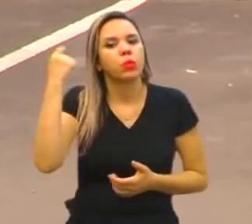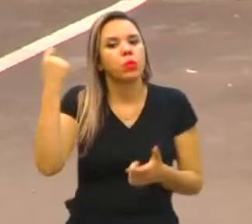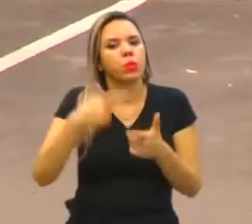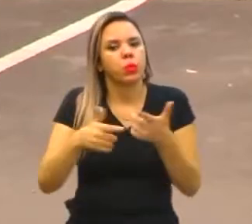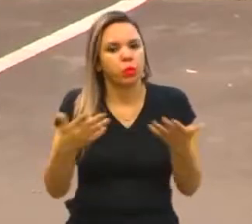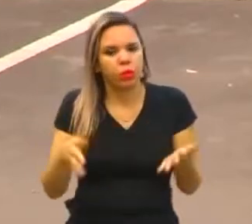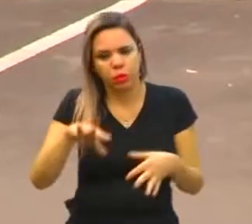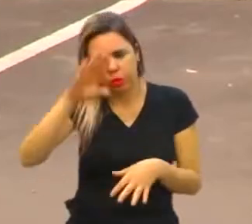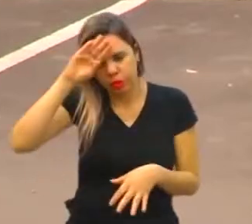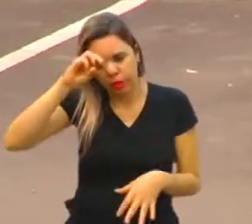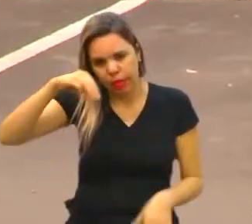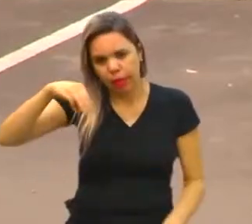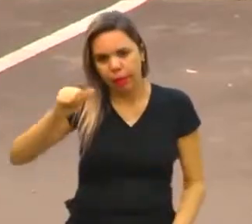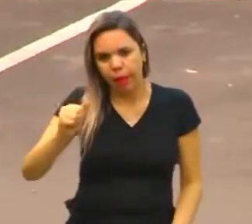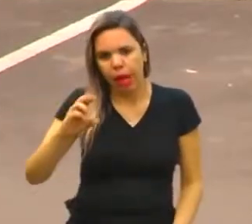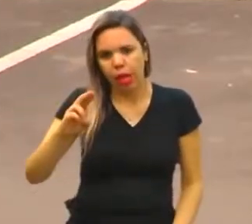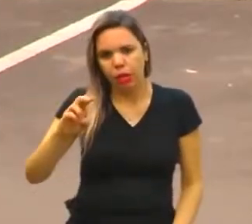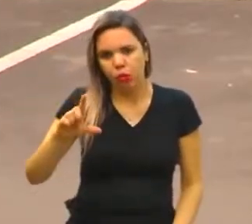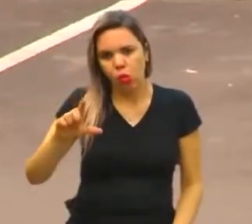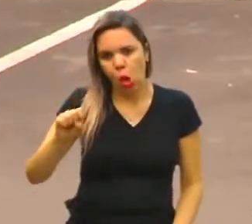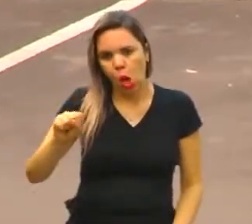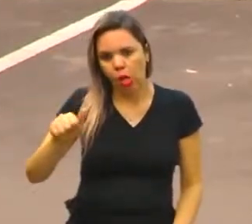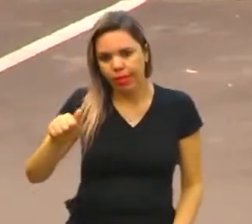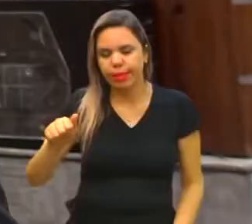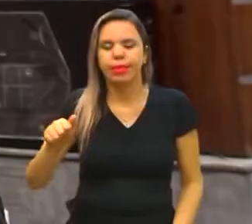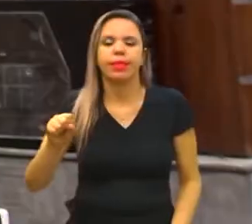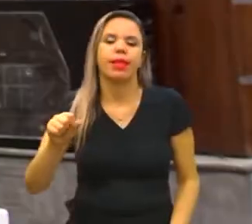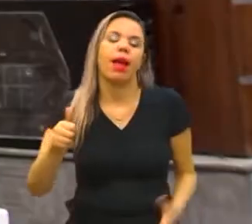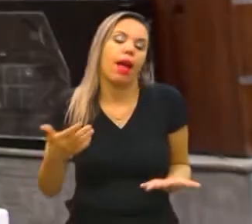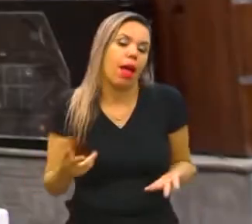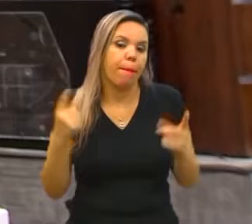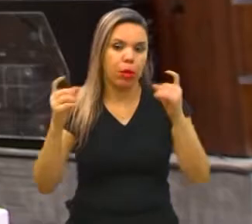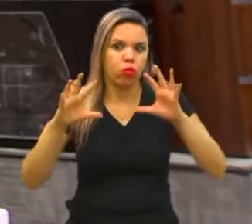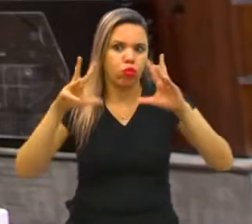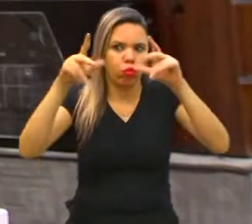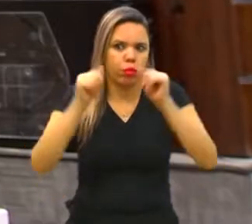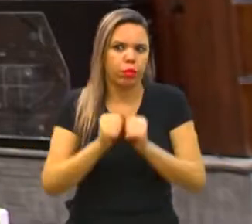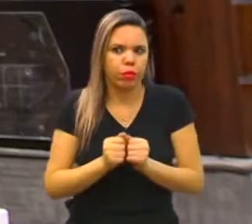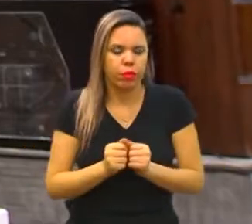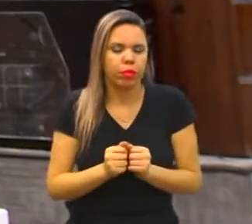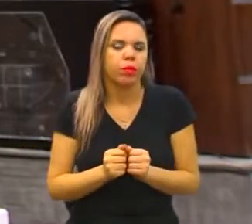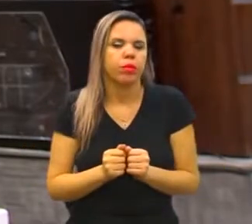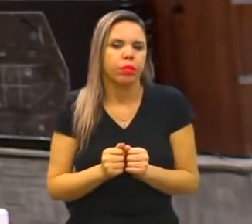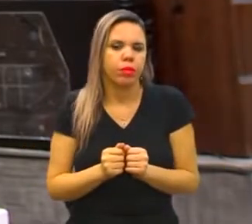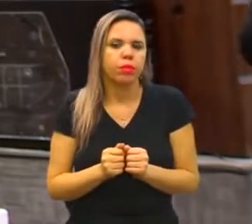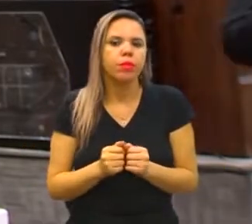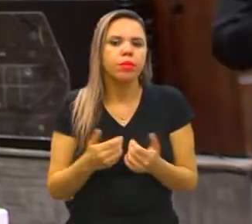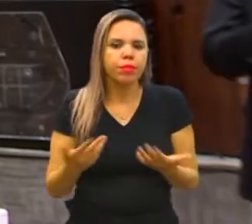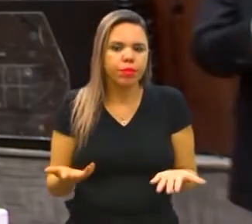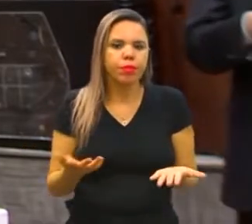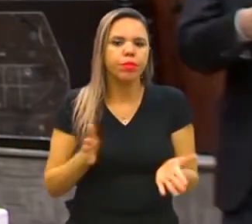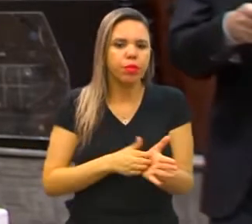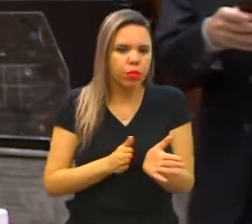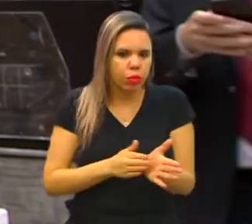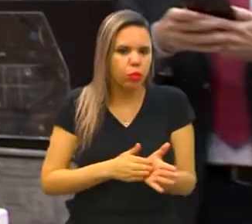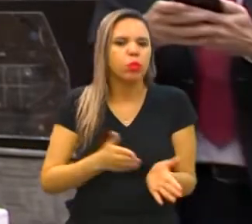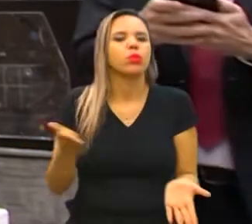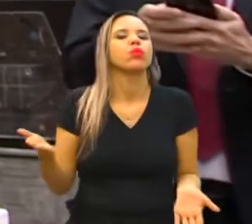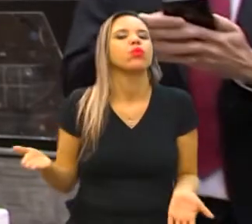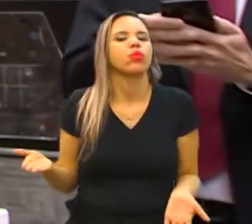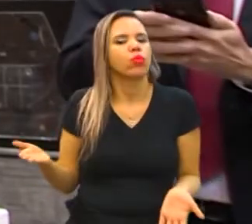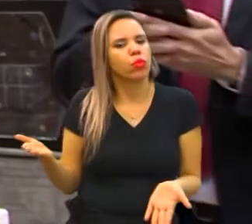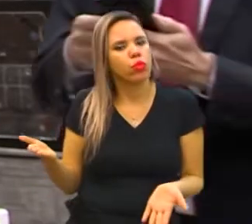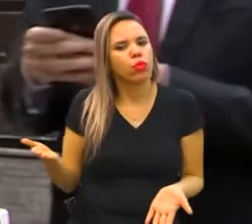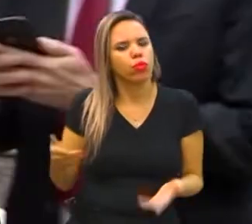sobretudo, com a gravidade da febre maculosa. Essa é a grande preocupação de todo mundo, né? E diante disso estamos